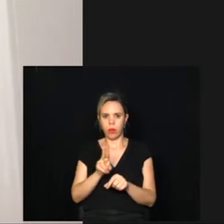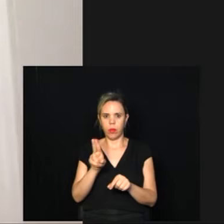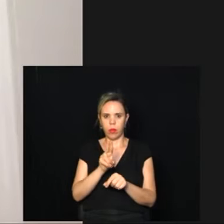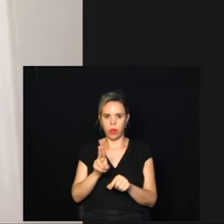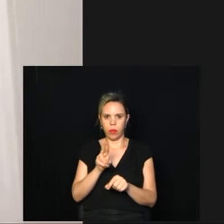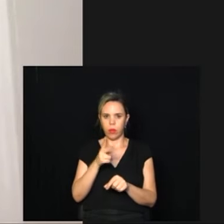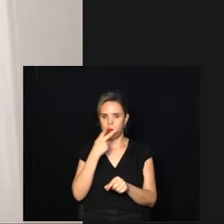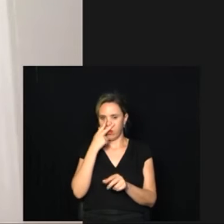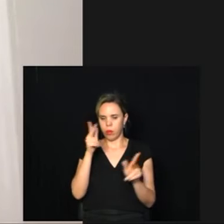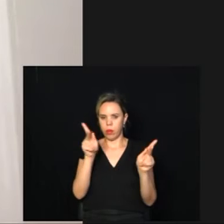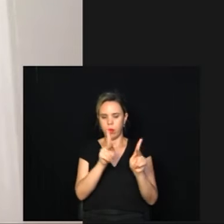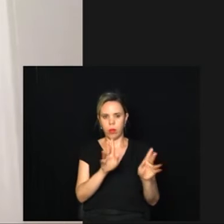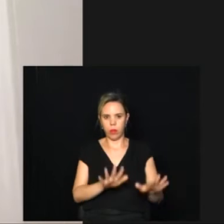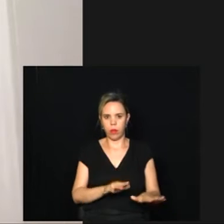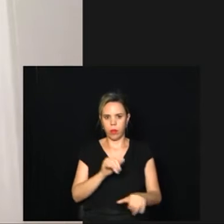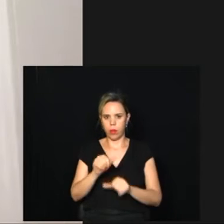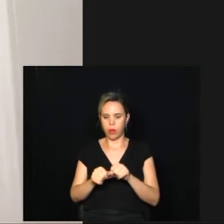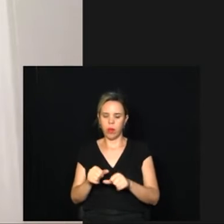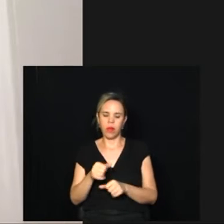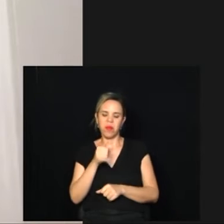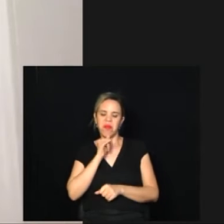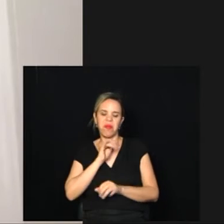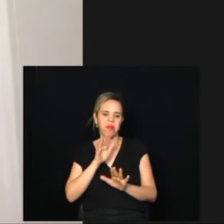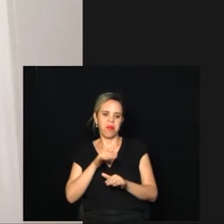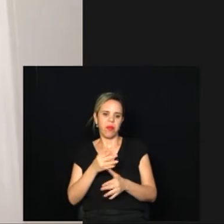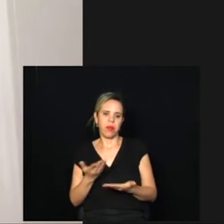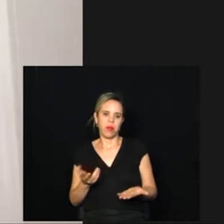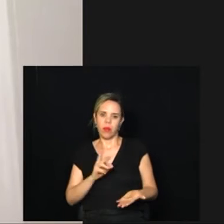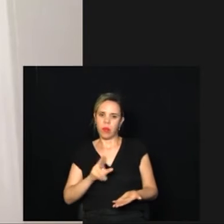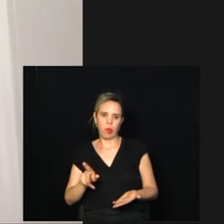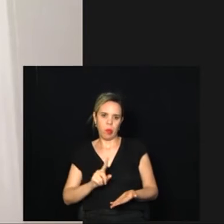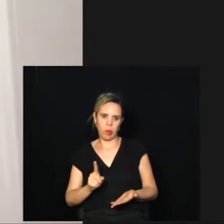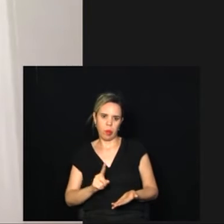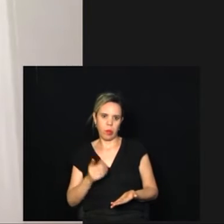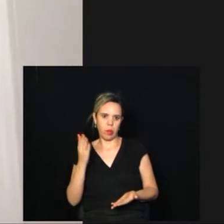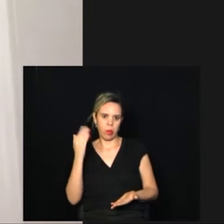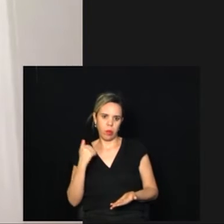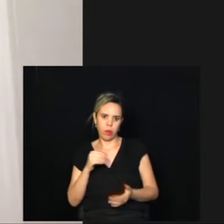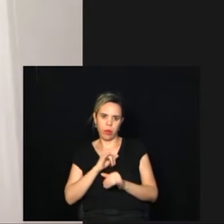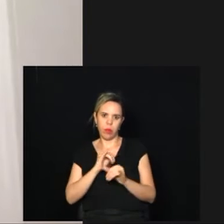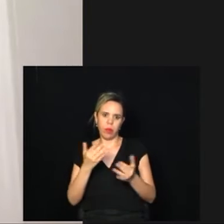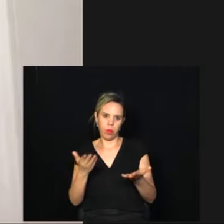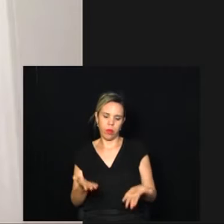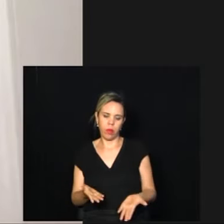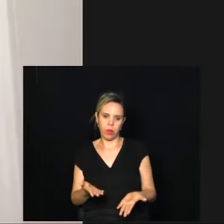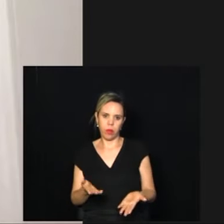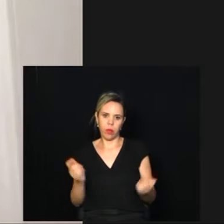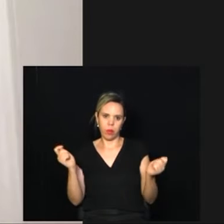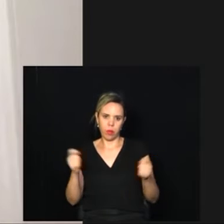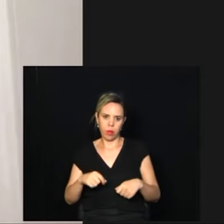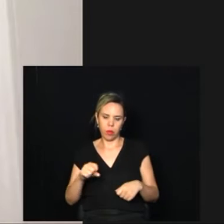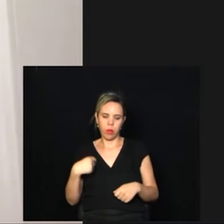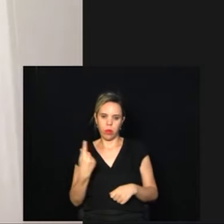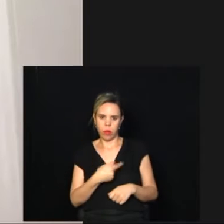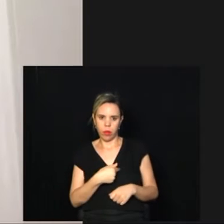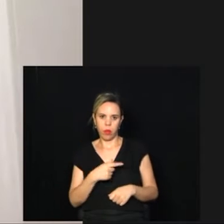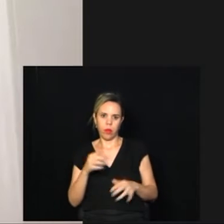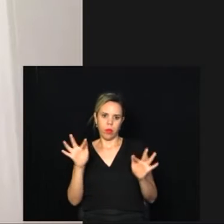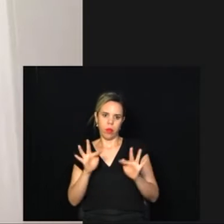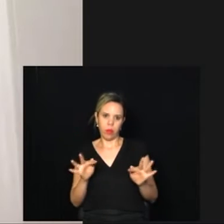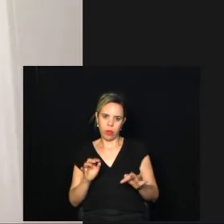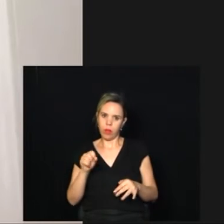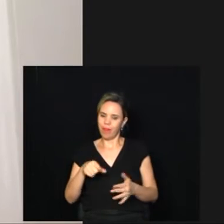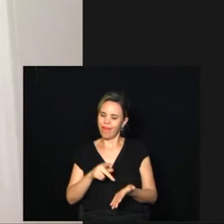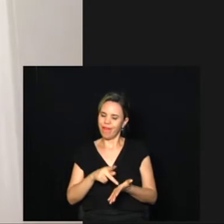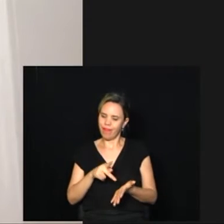igual paz, que às vezes se torna banal, mas não é, sabe? Eu digo para você, Rodrigo, que é possível a gente ter felicidade